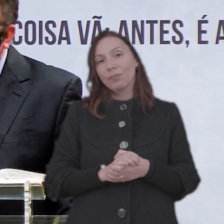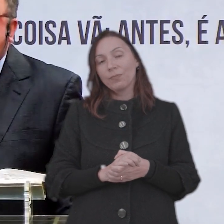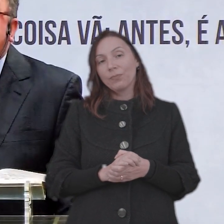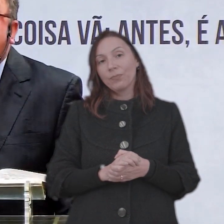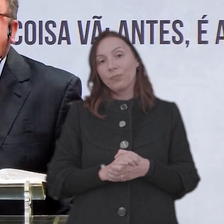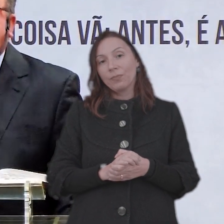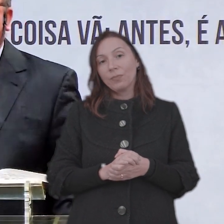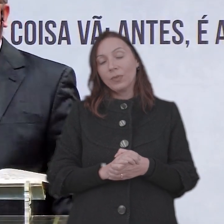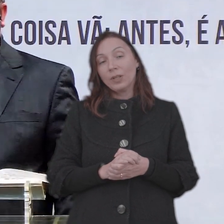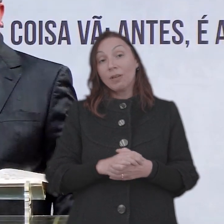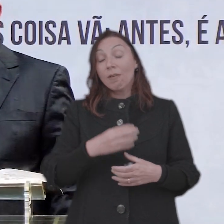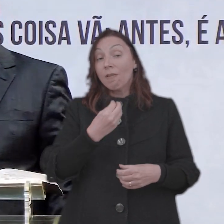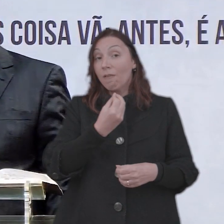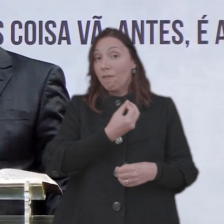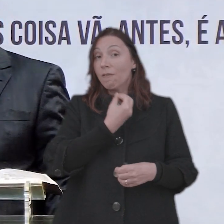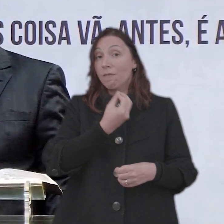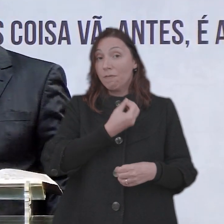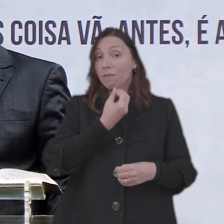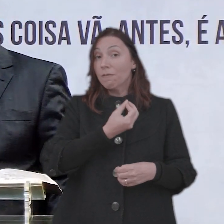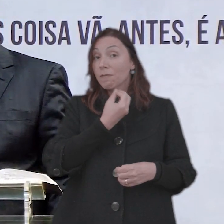Mas a vida está no coração.